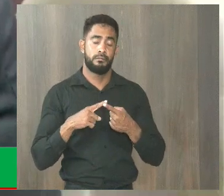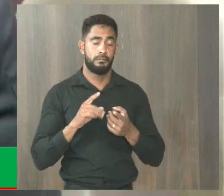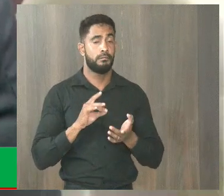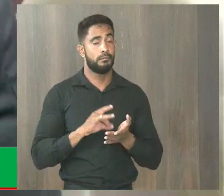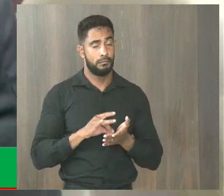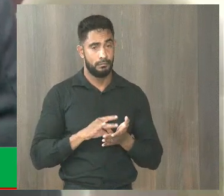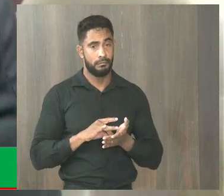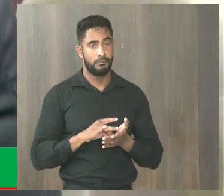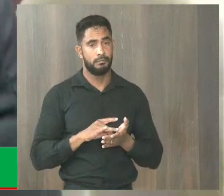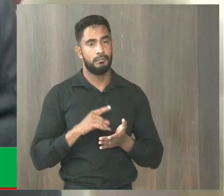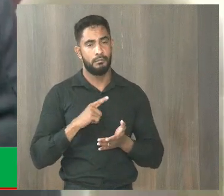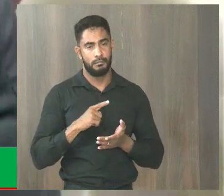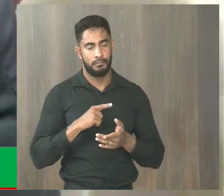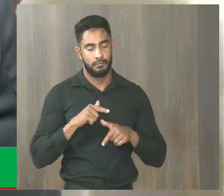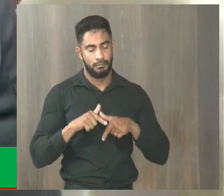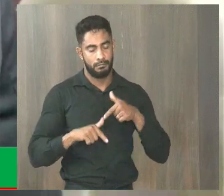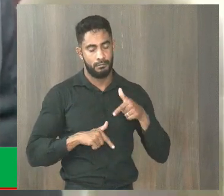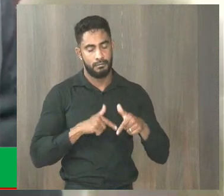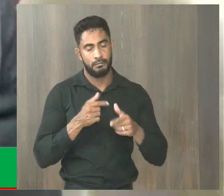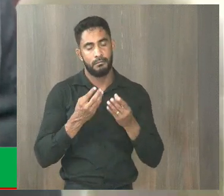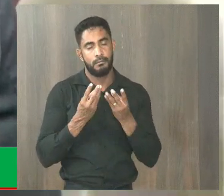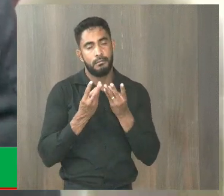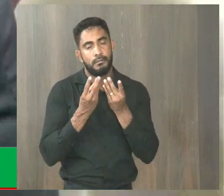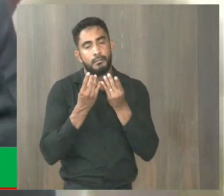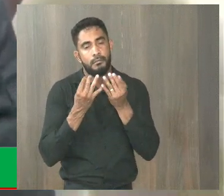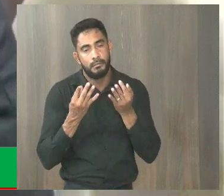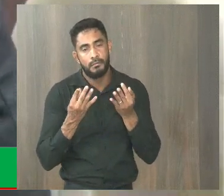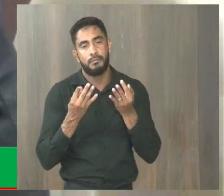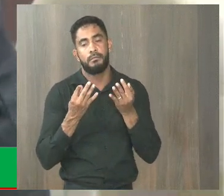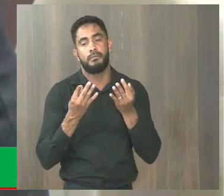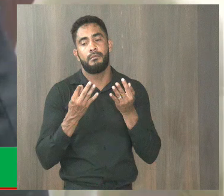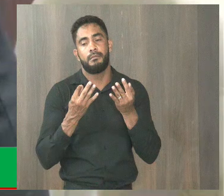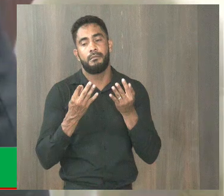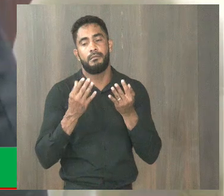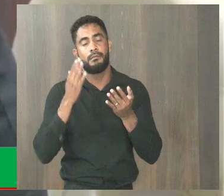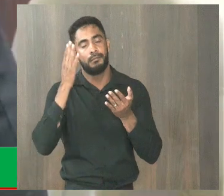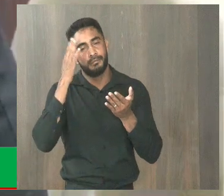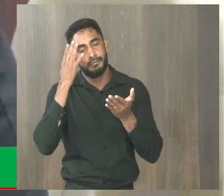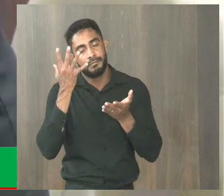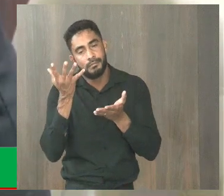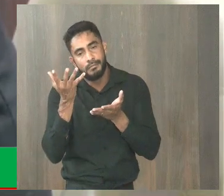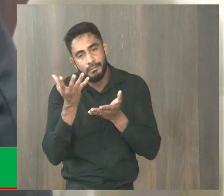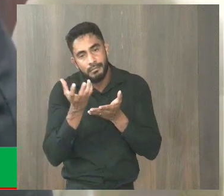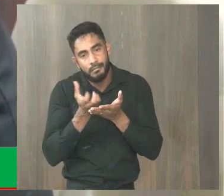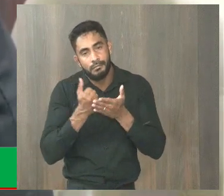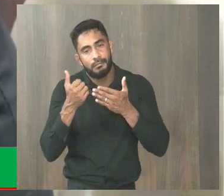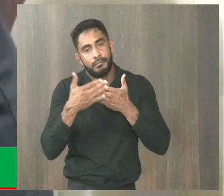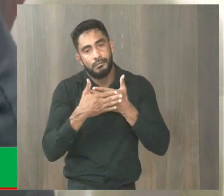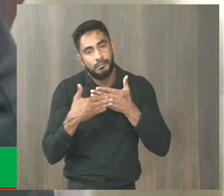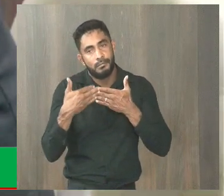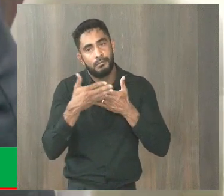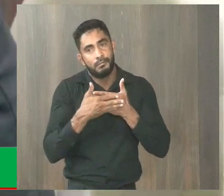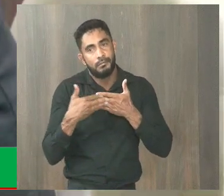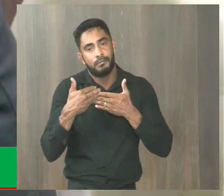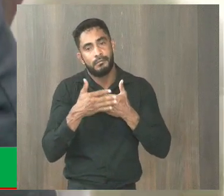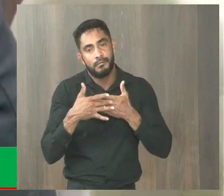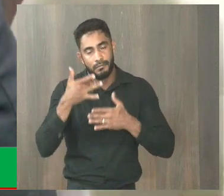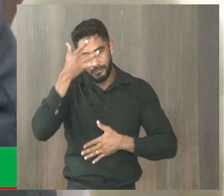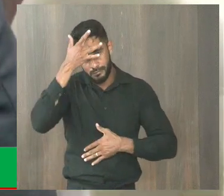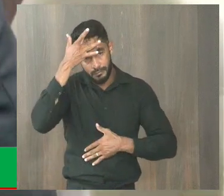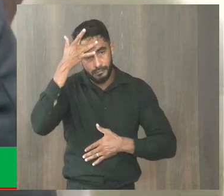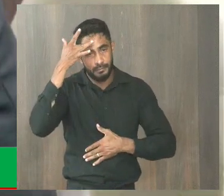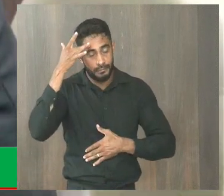ele tem um trabalho de qualidade, tem um atendimento diferenciado e realmente sabe acolher as pessoas. E então ele é, sim,